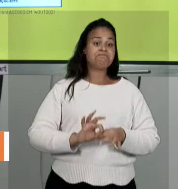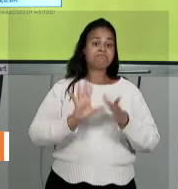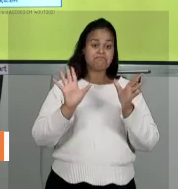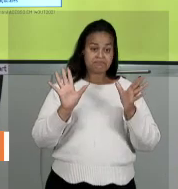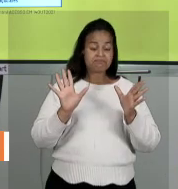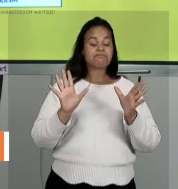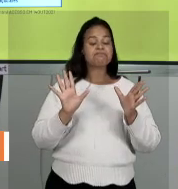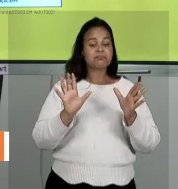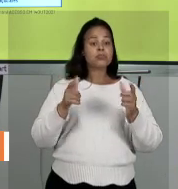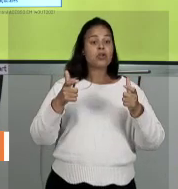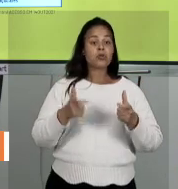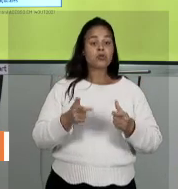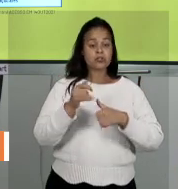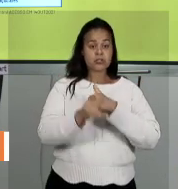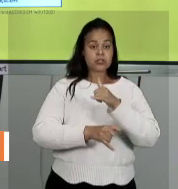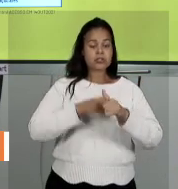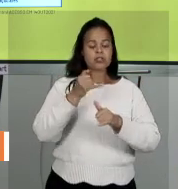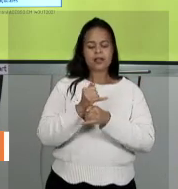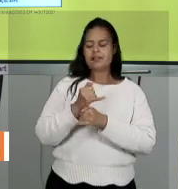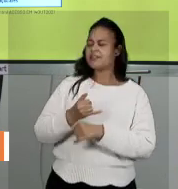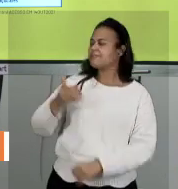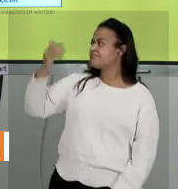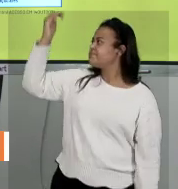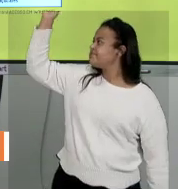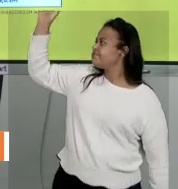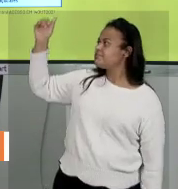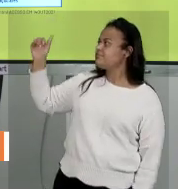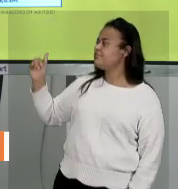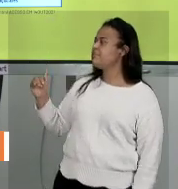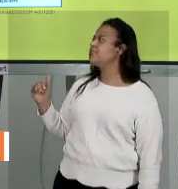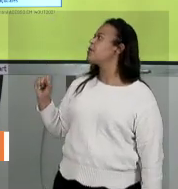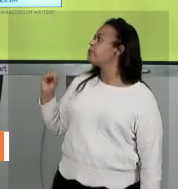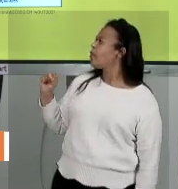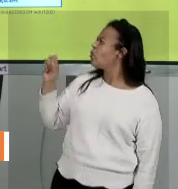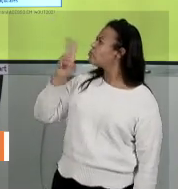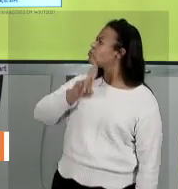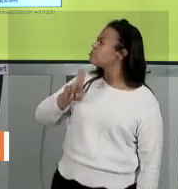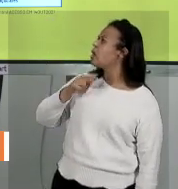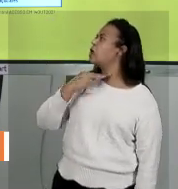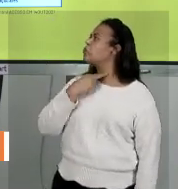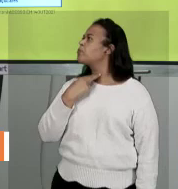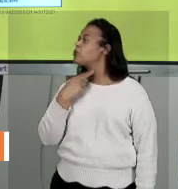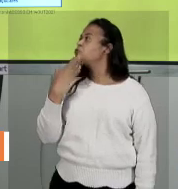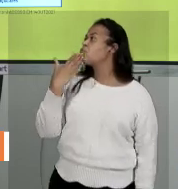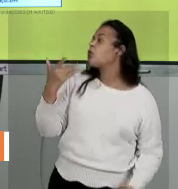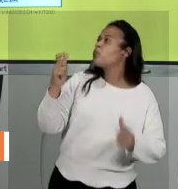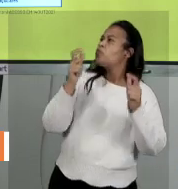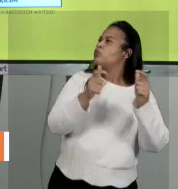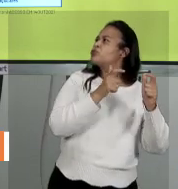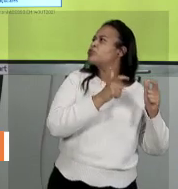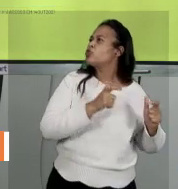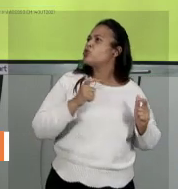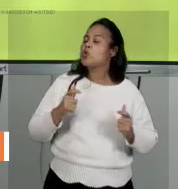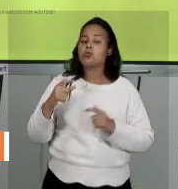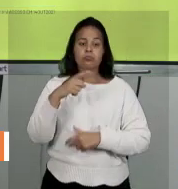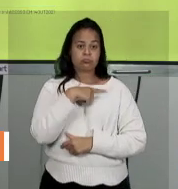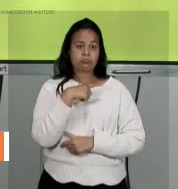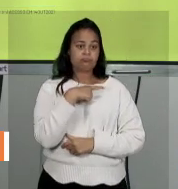né? Pela internet, então vocês vão olhar em que pode ser útil as vitaminas, em onde que elas são